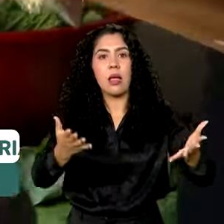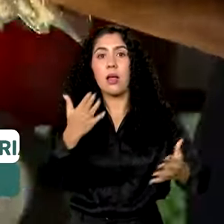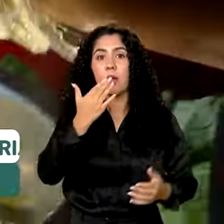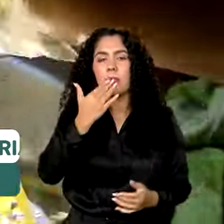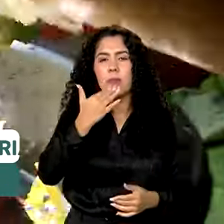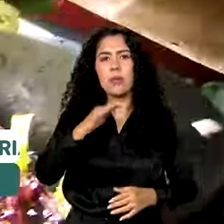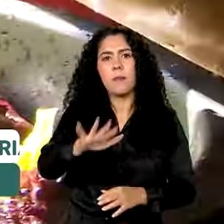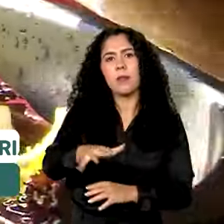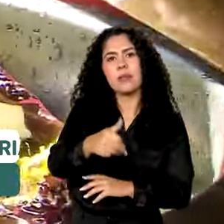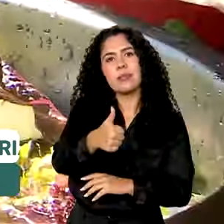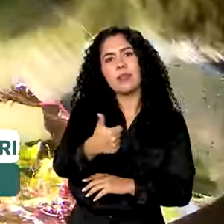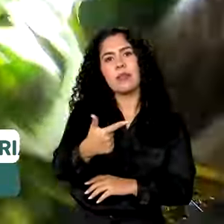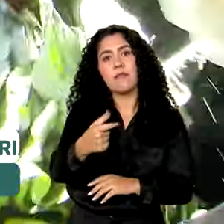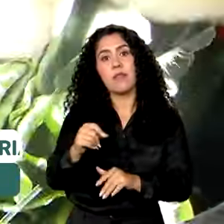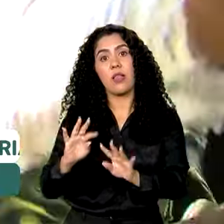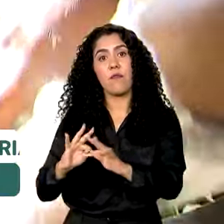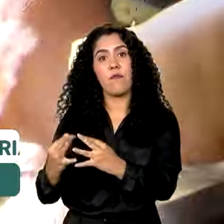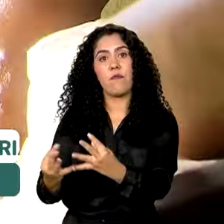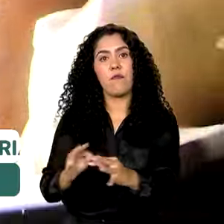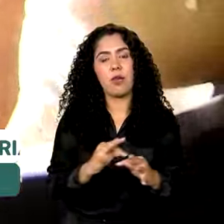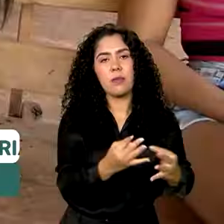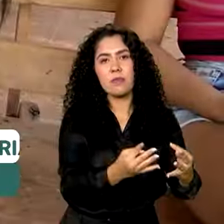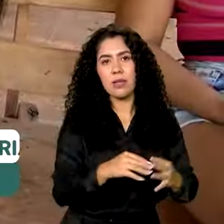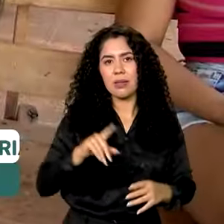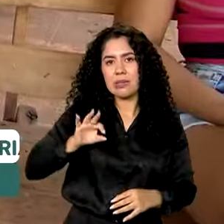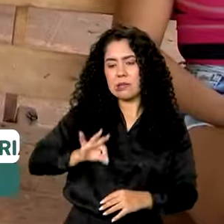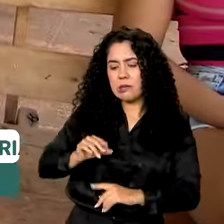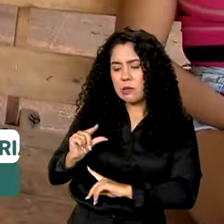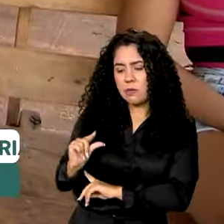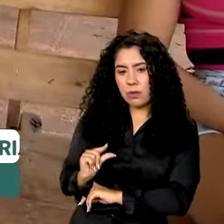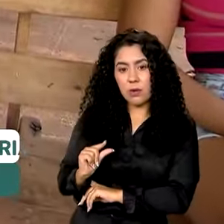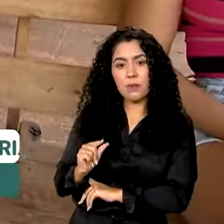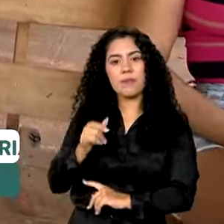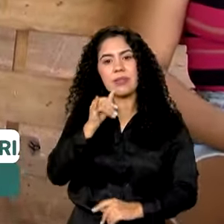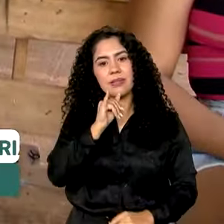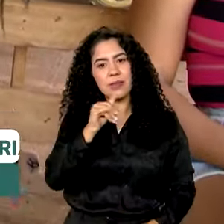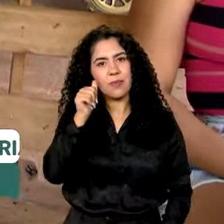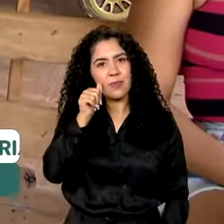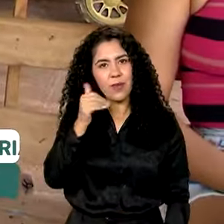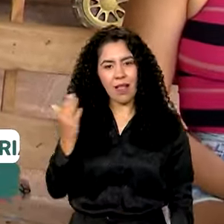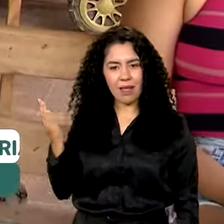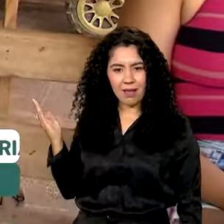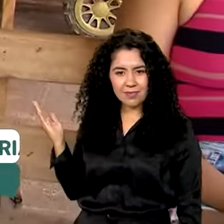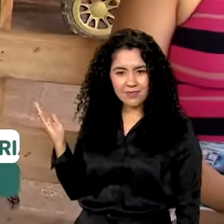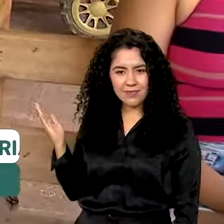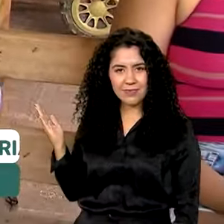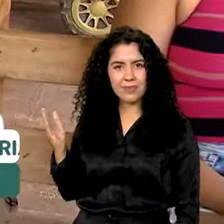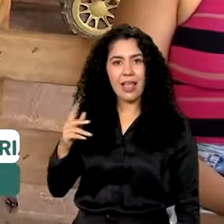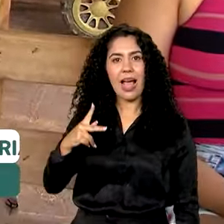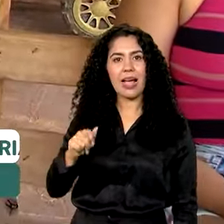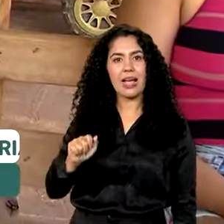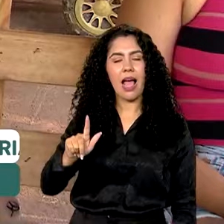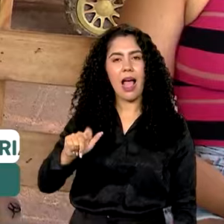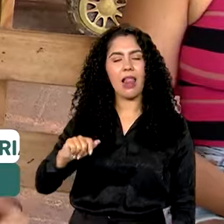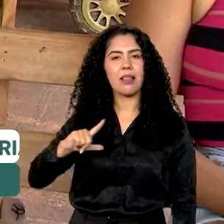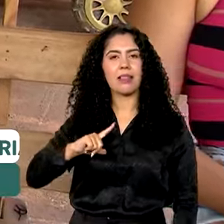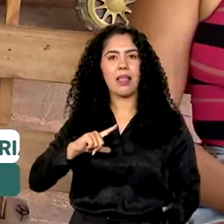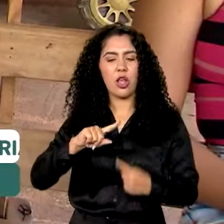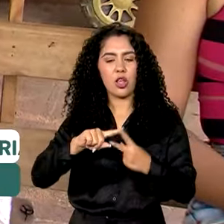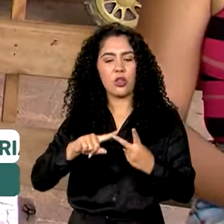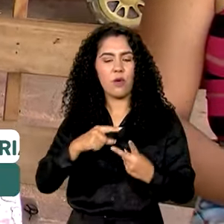de 120 famílias de baixa renda, como é o caso de Carla, que tem dois filhos pequenos e